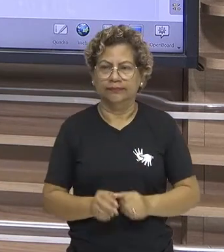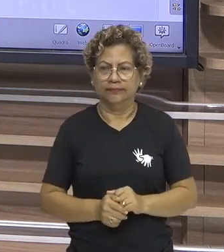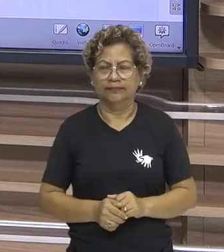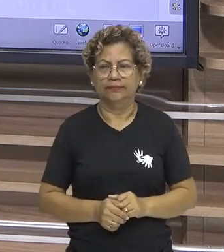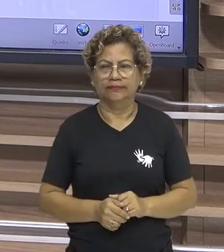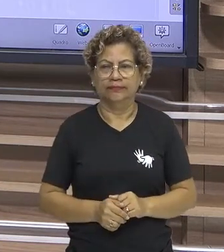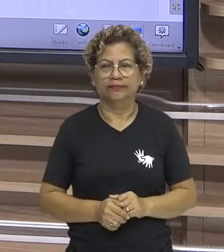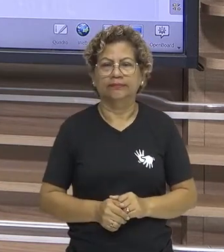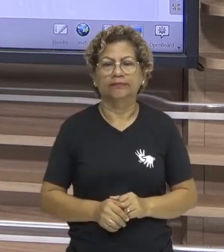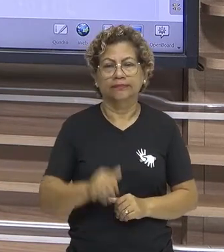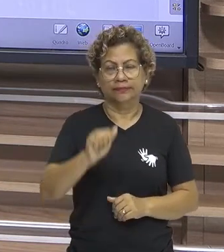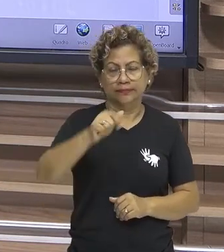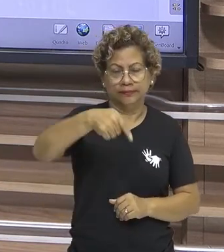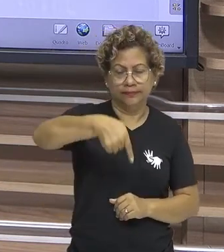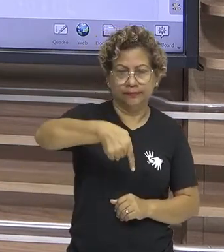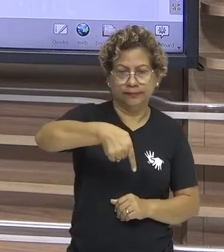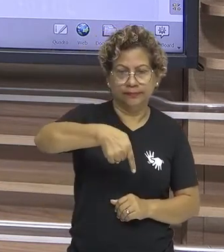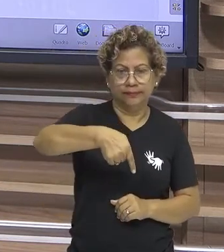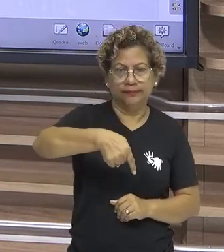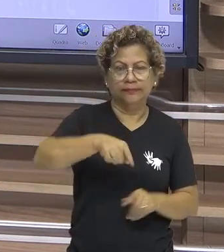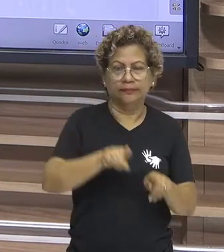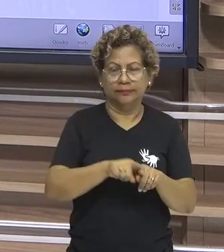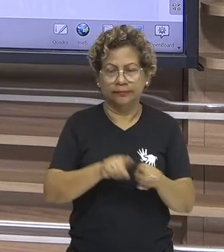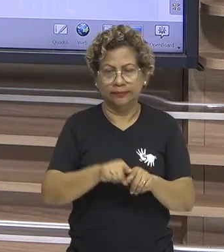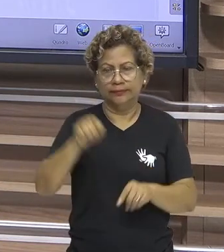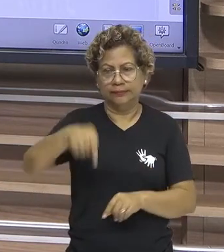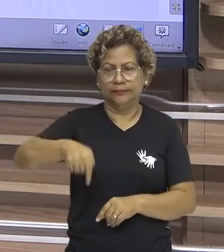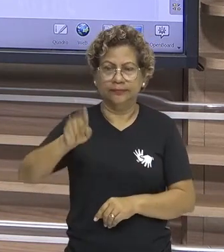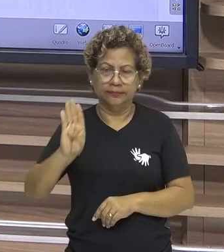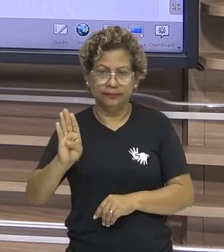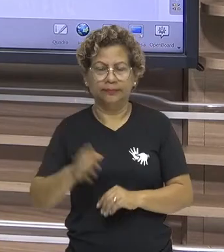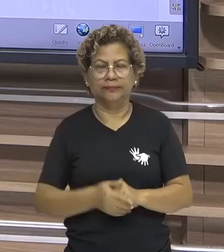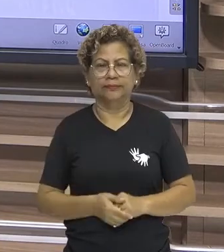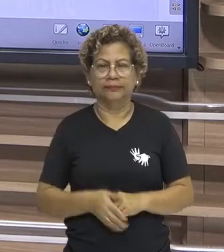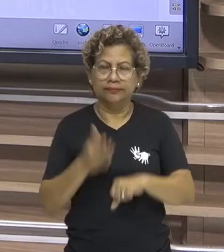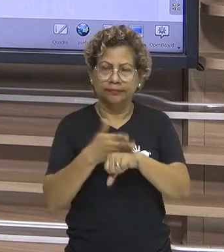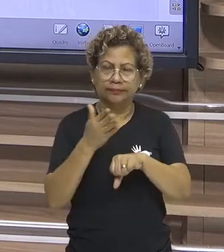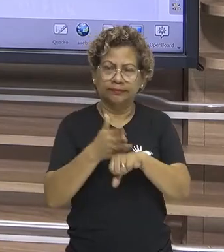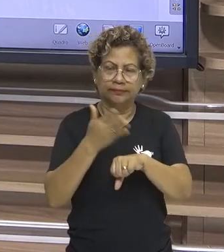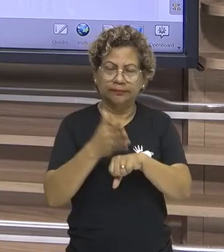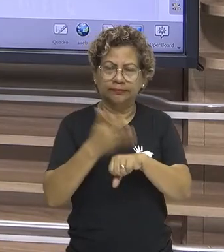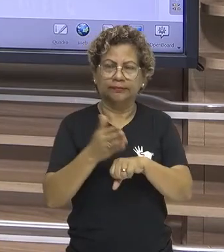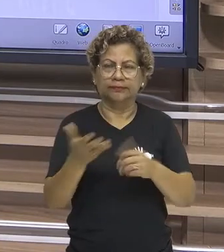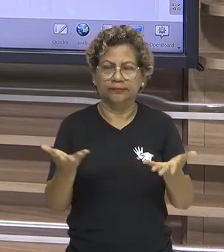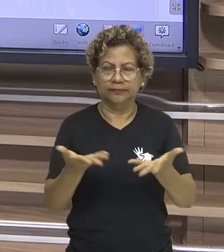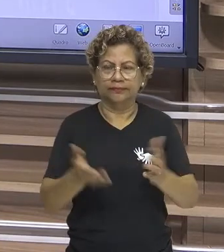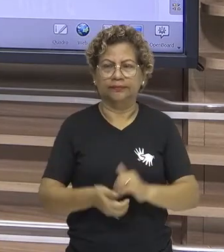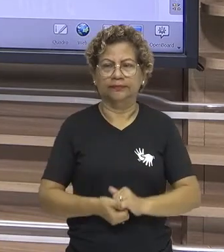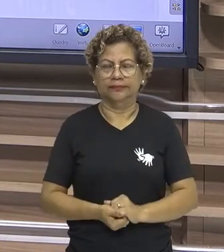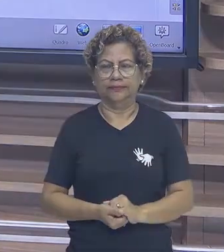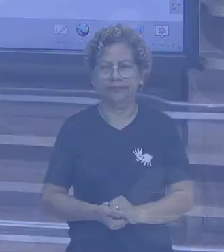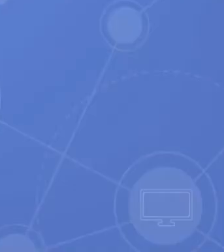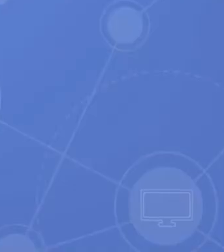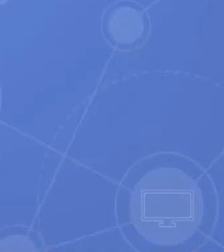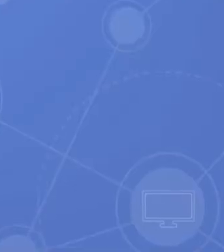QA mais QB. E agora sim, vamos para a nossa dinâmica local interativa.